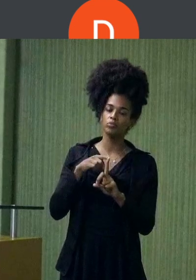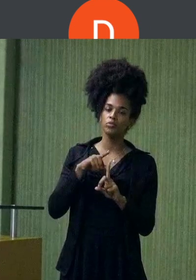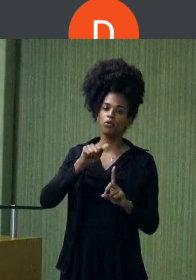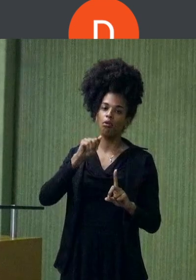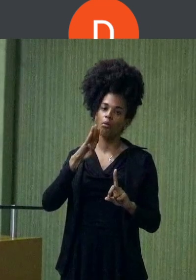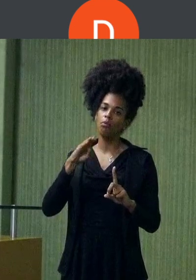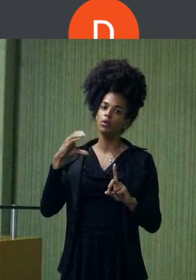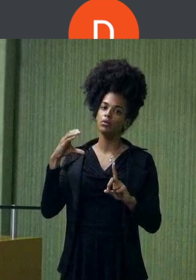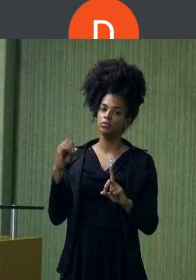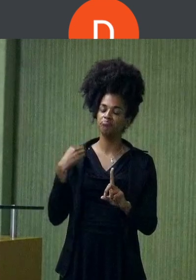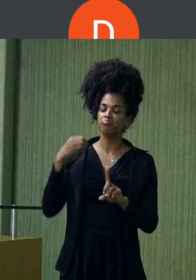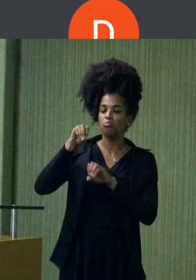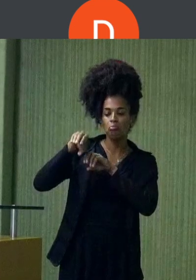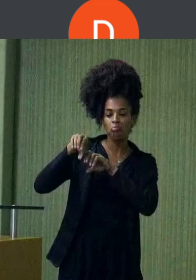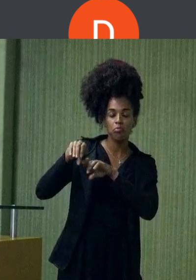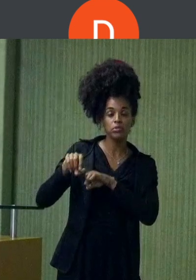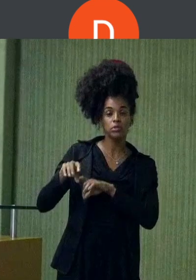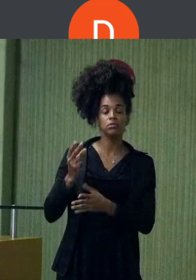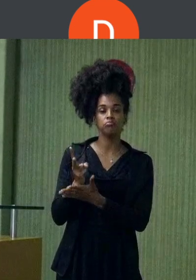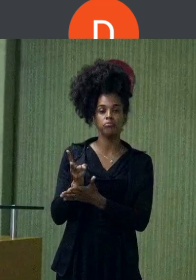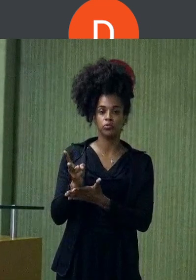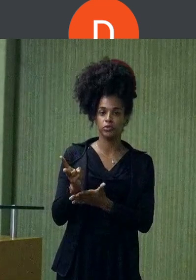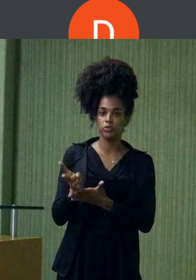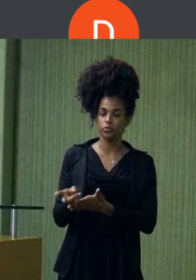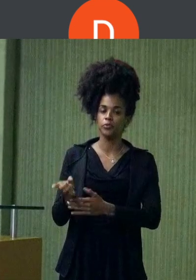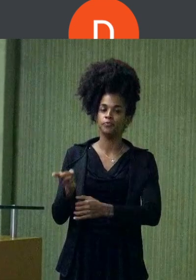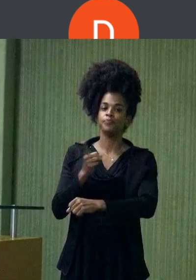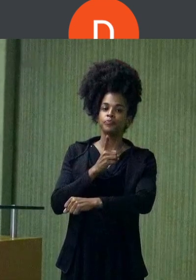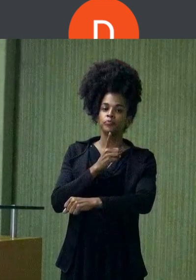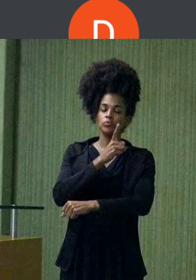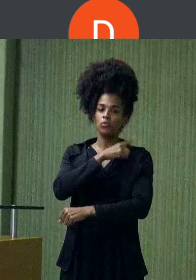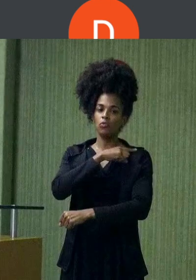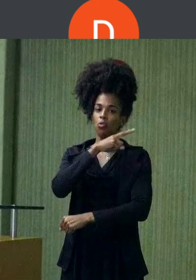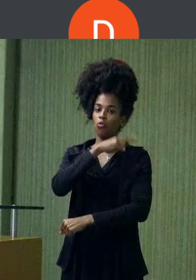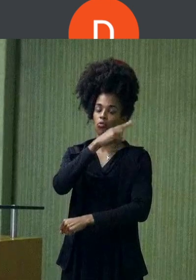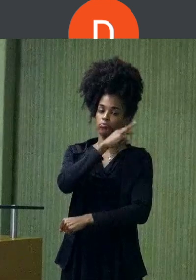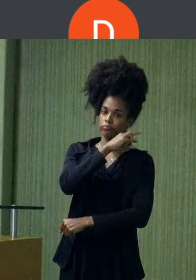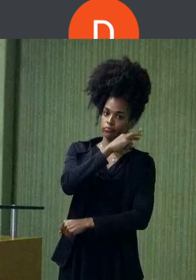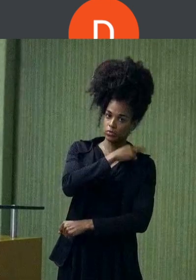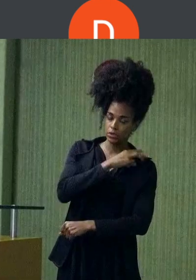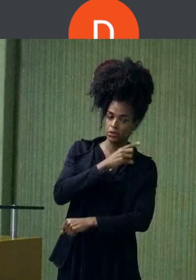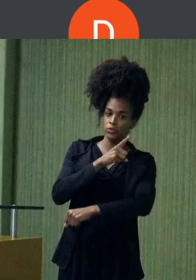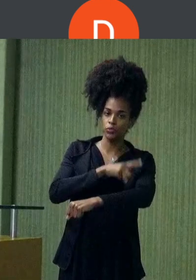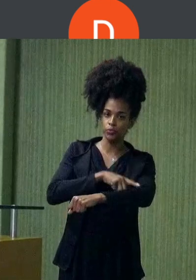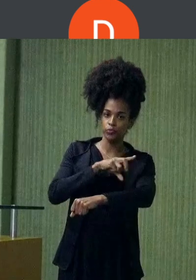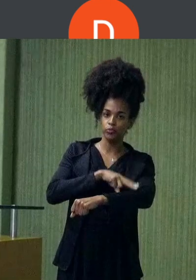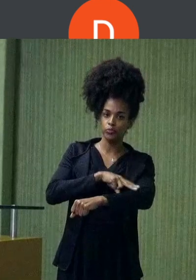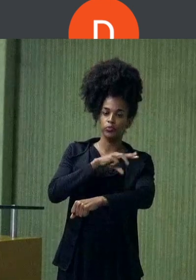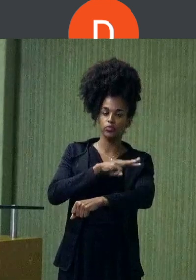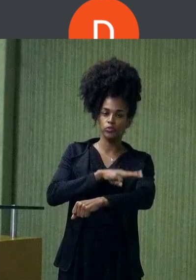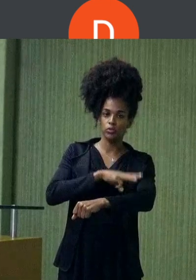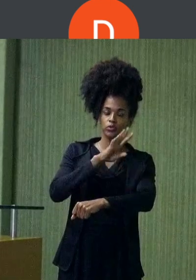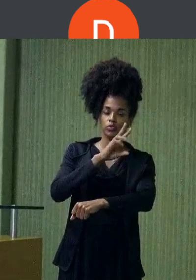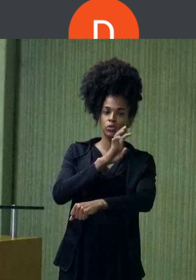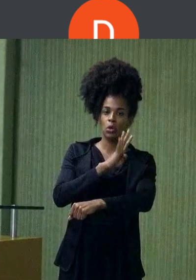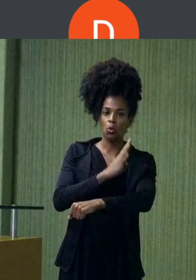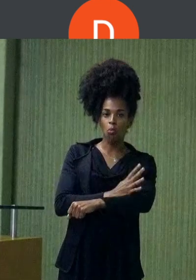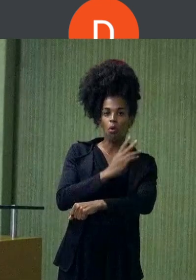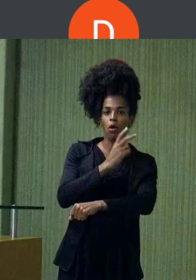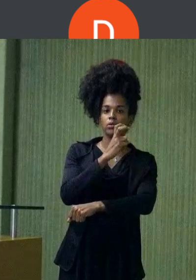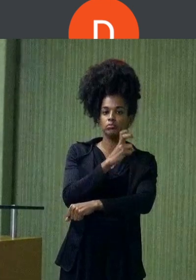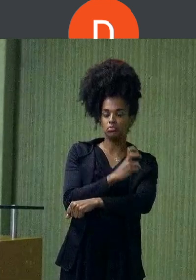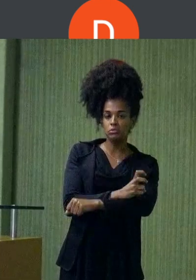eh em relação ao Ensino Fundamental e Médio na questão do acesso tá se enfatizando eh muito a